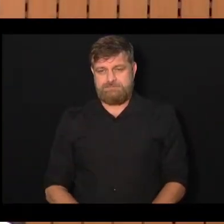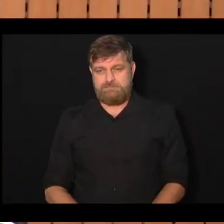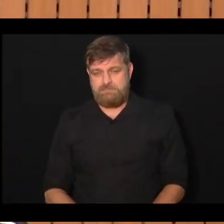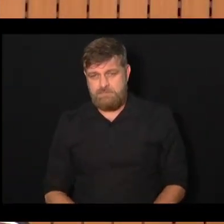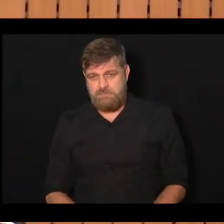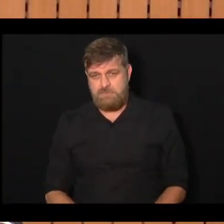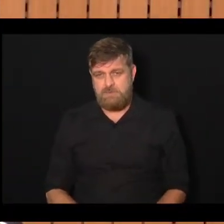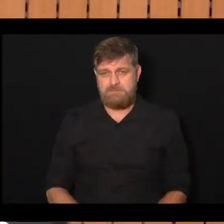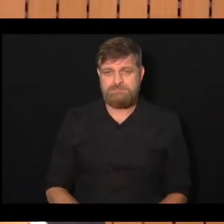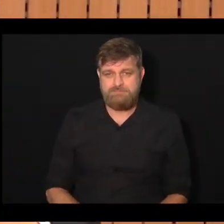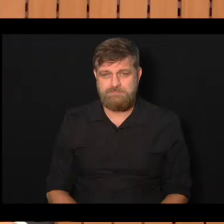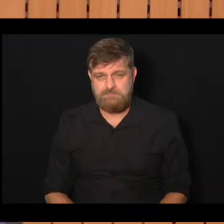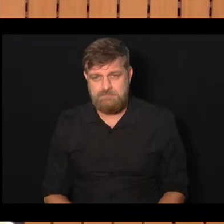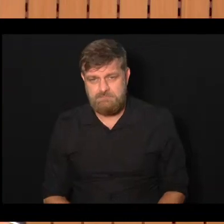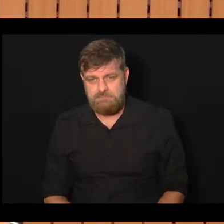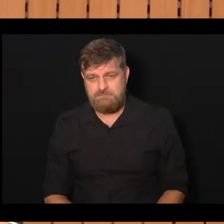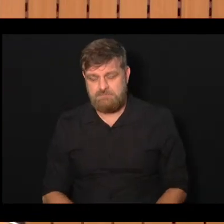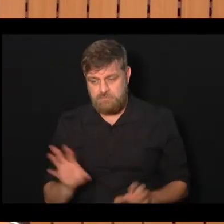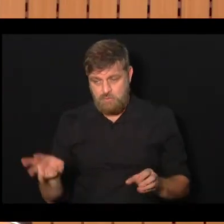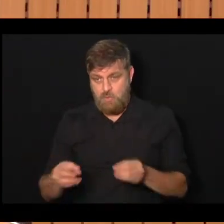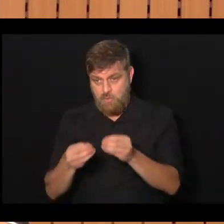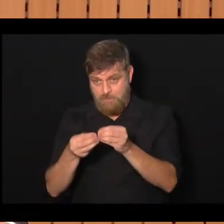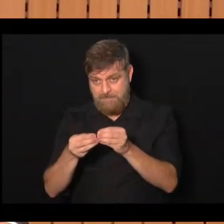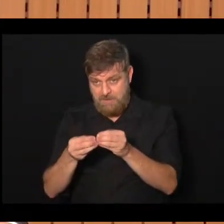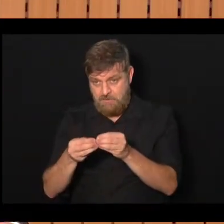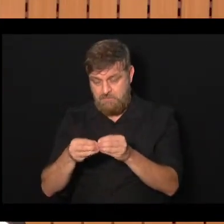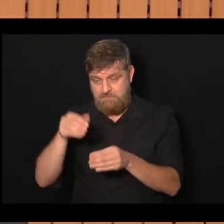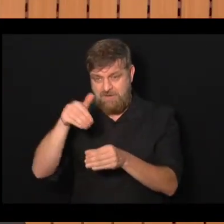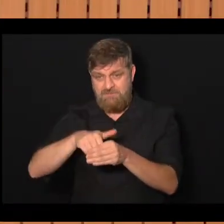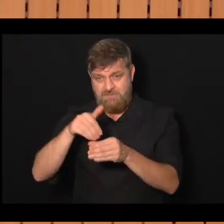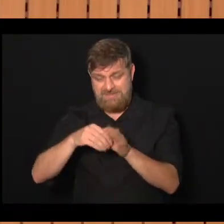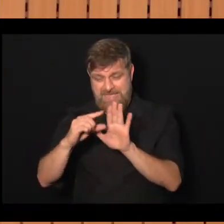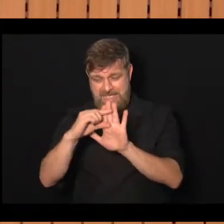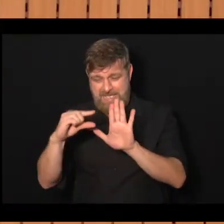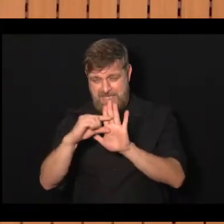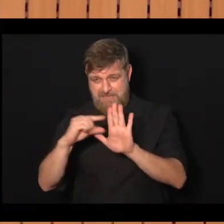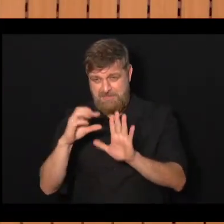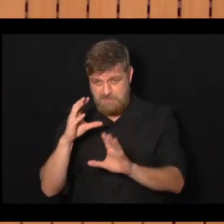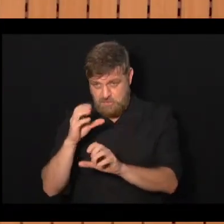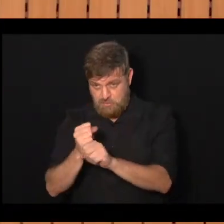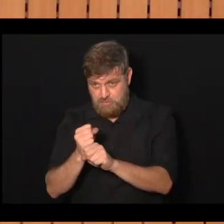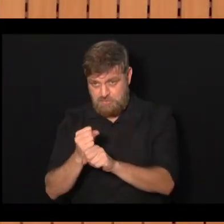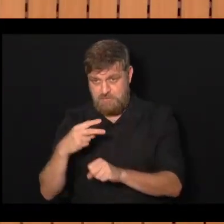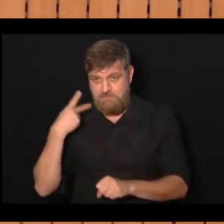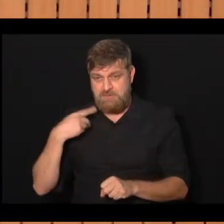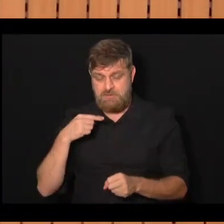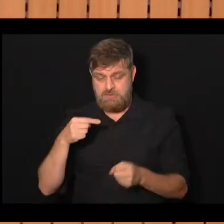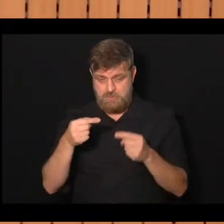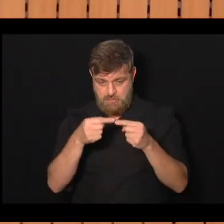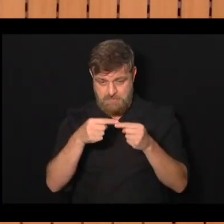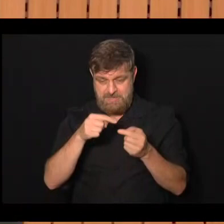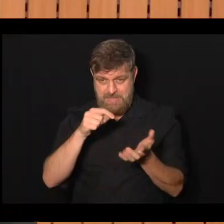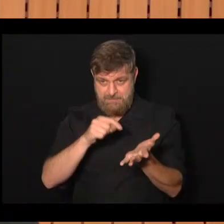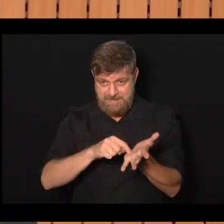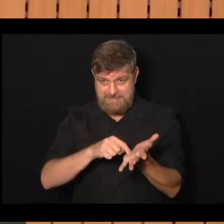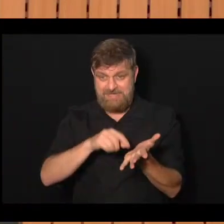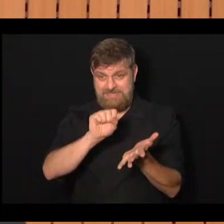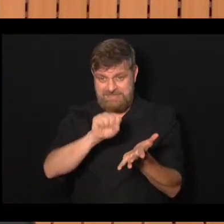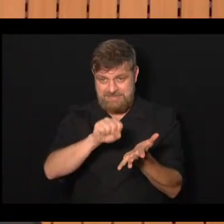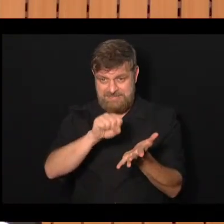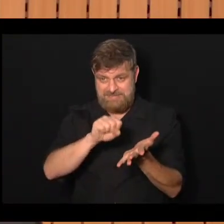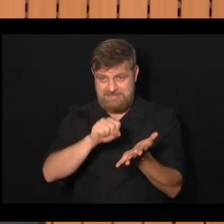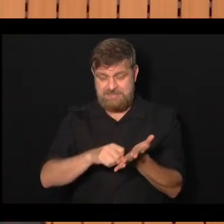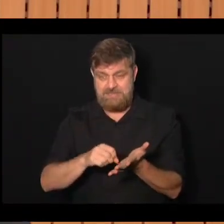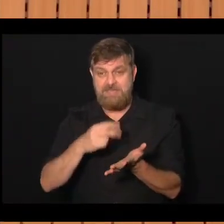A votação será única para todas as emendas. Vereadores favoráveis apertarão a tecla sim, vereadores contrários